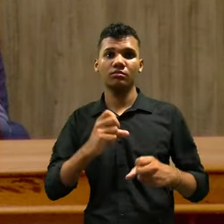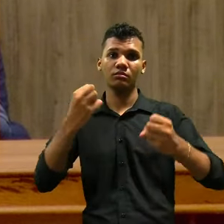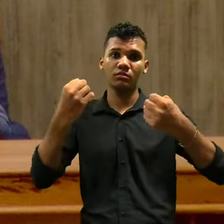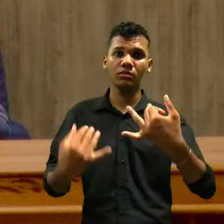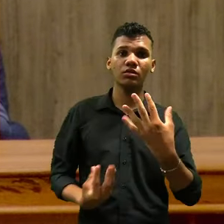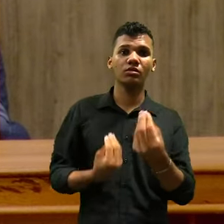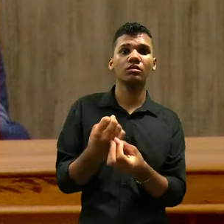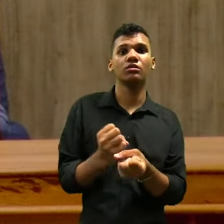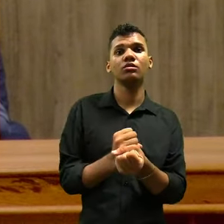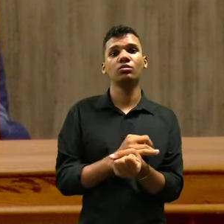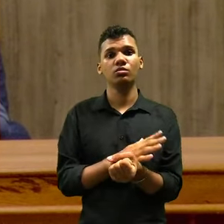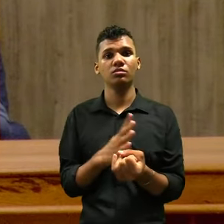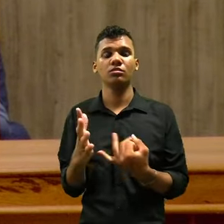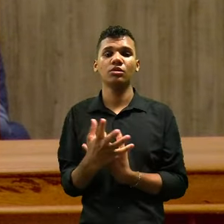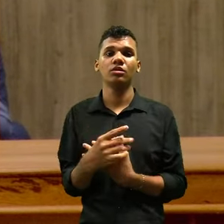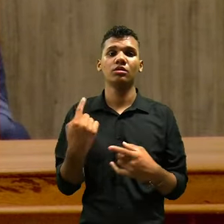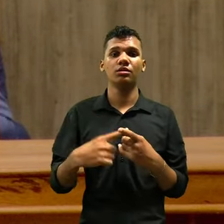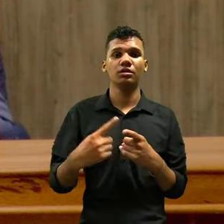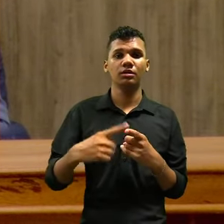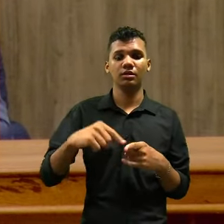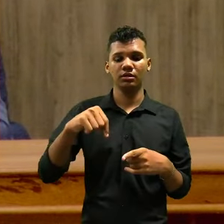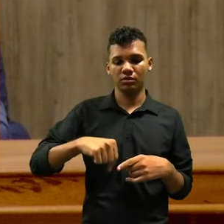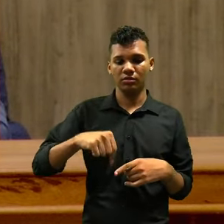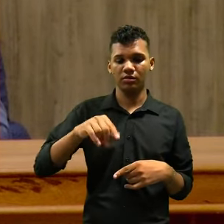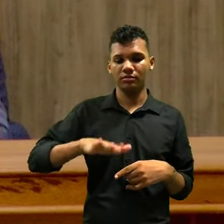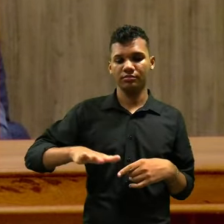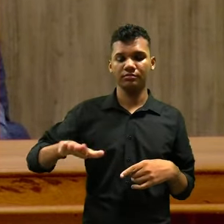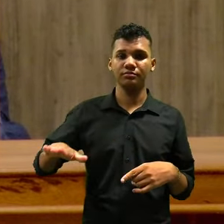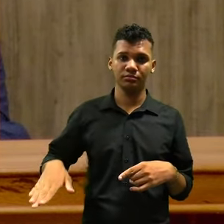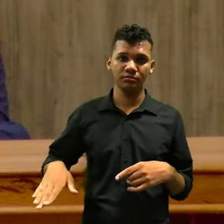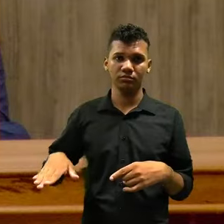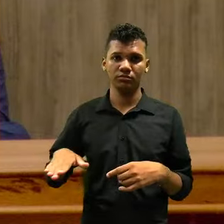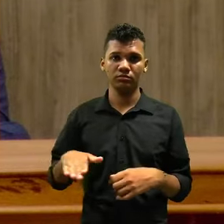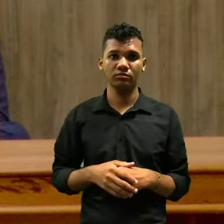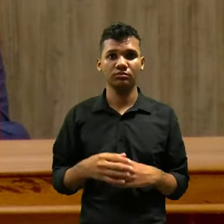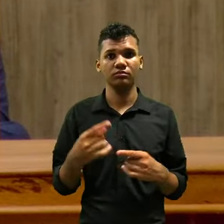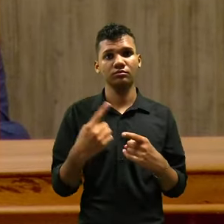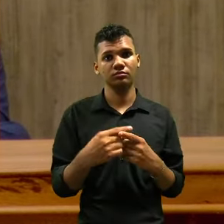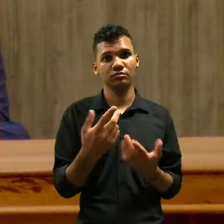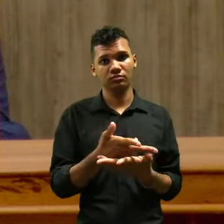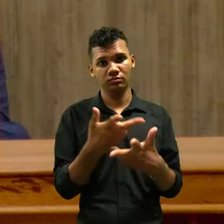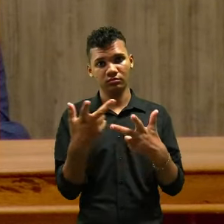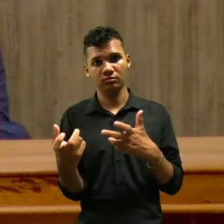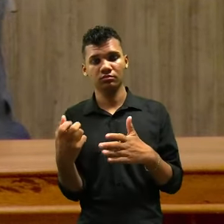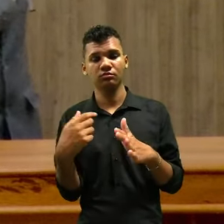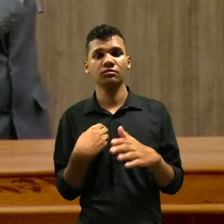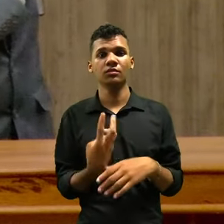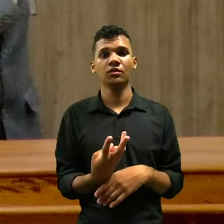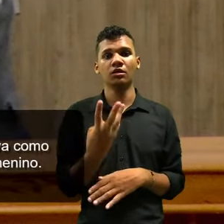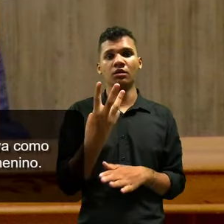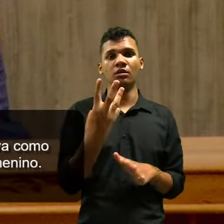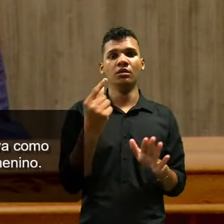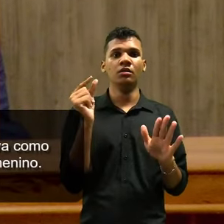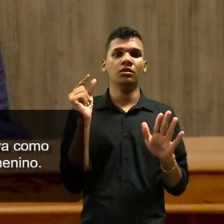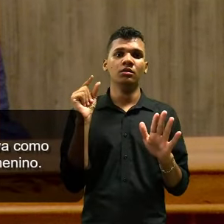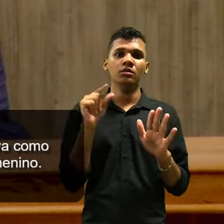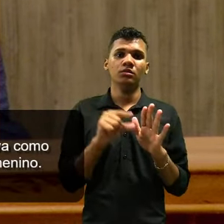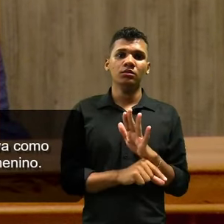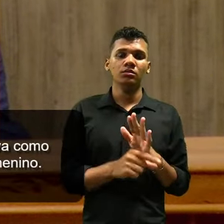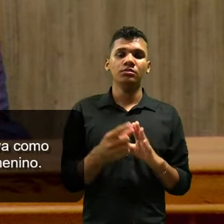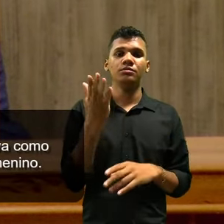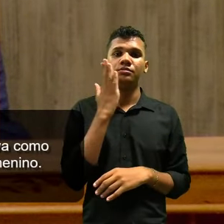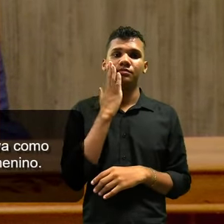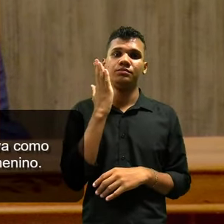diz quando eu era menino eu olha os três verbos Olha aí eu fazia coisas